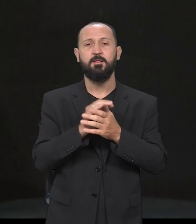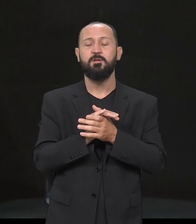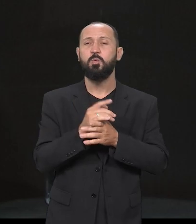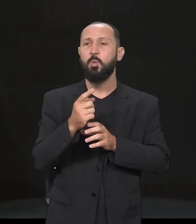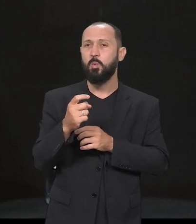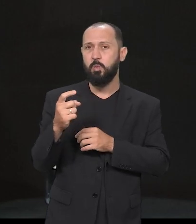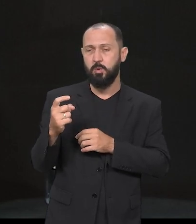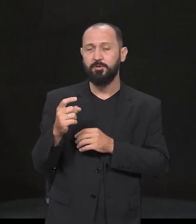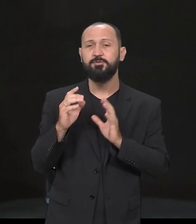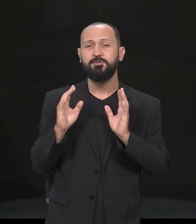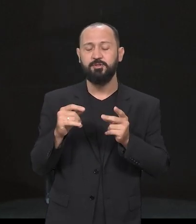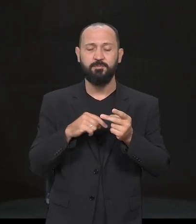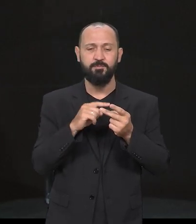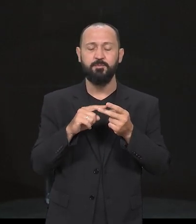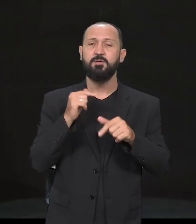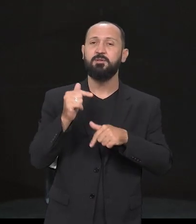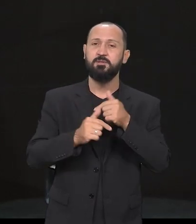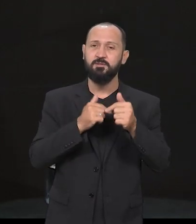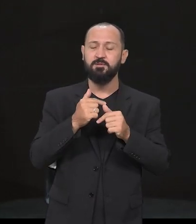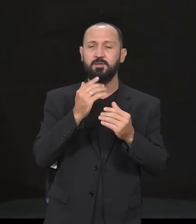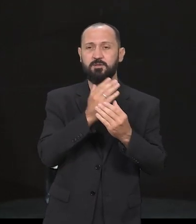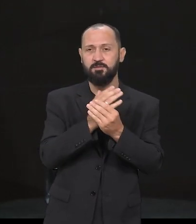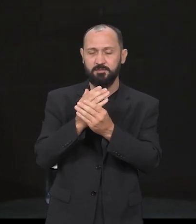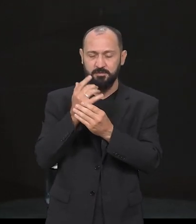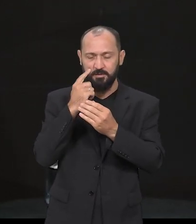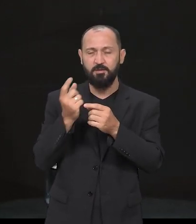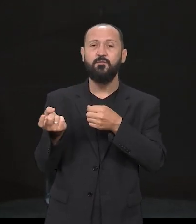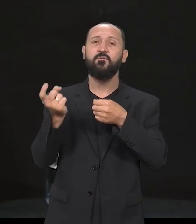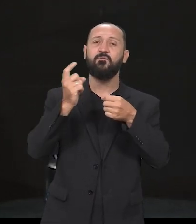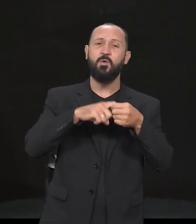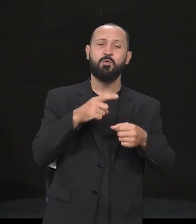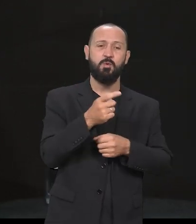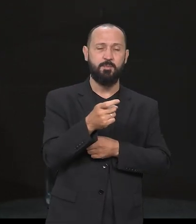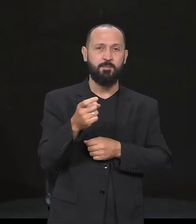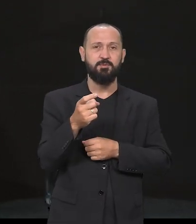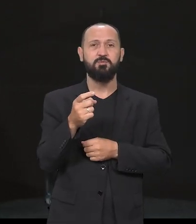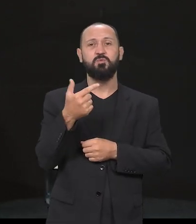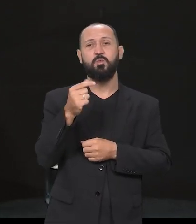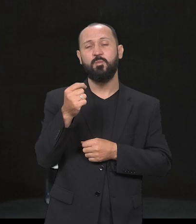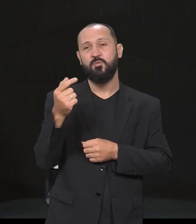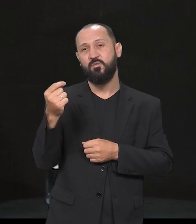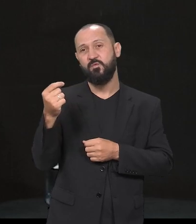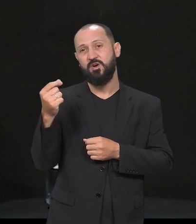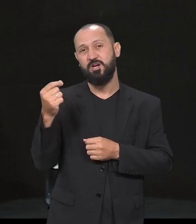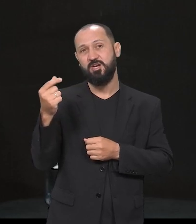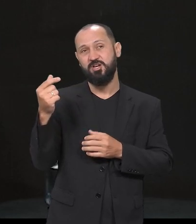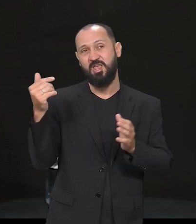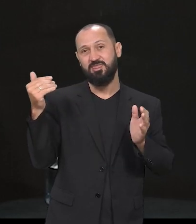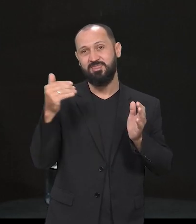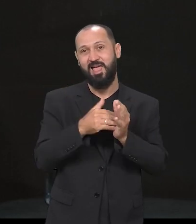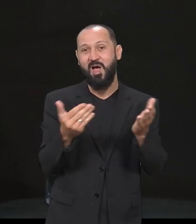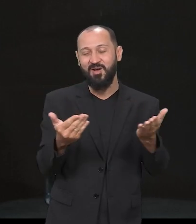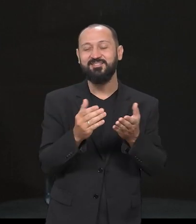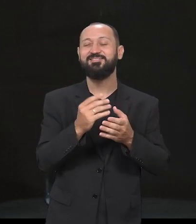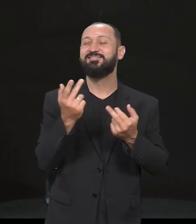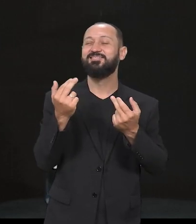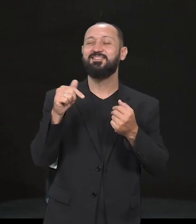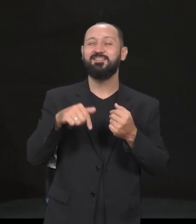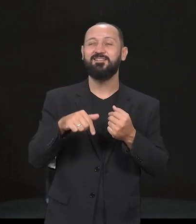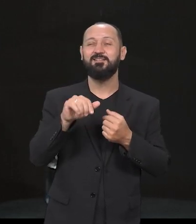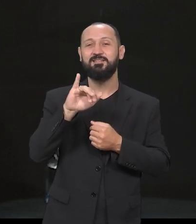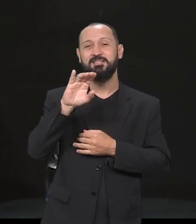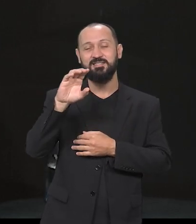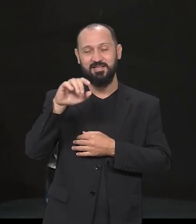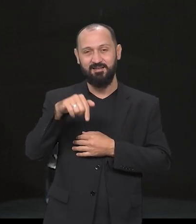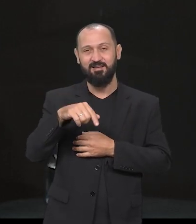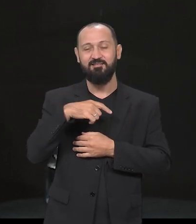núcleo de balística, depois fui para documentoscopia e retornei para balística em 2020 e estou até agora. Eu era, como aqui no